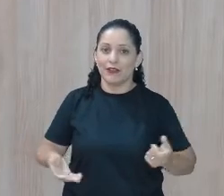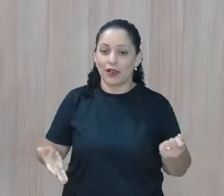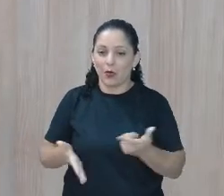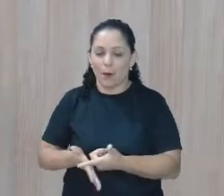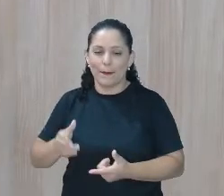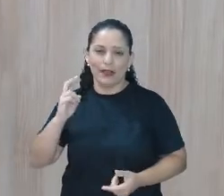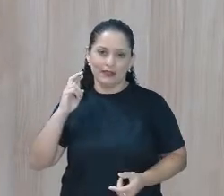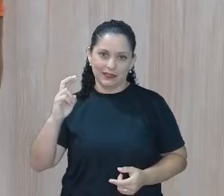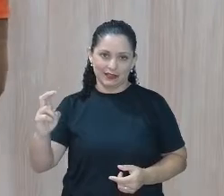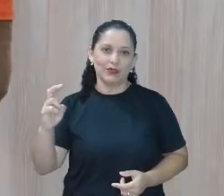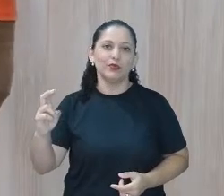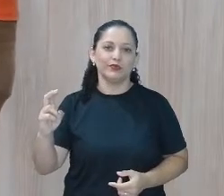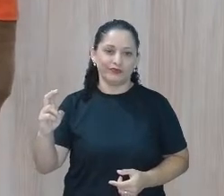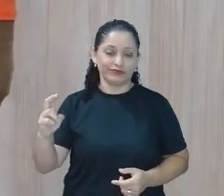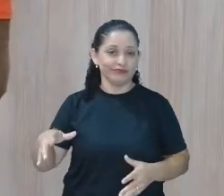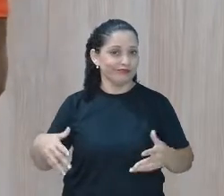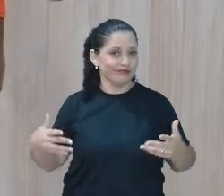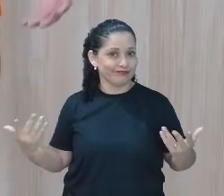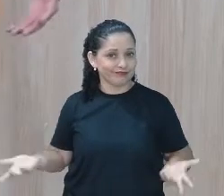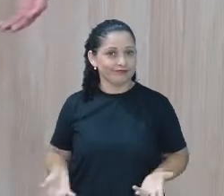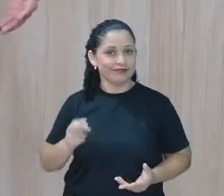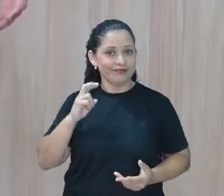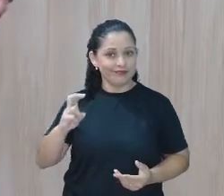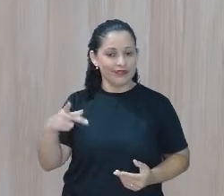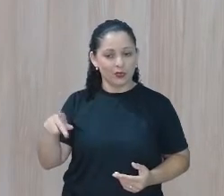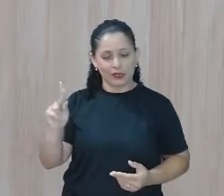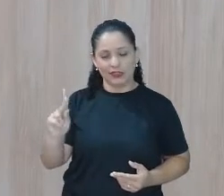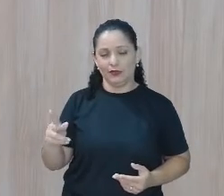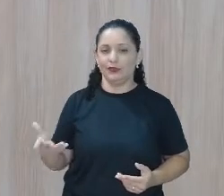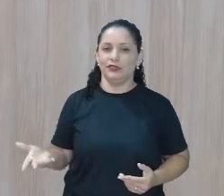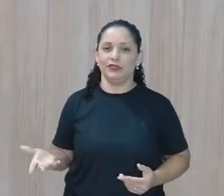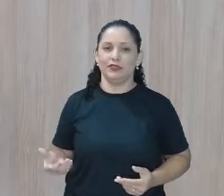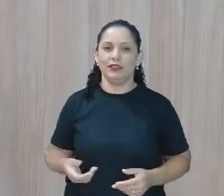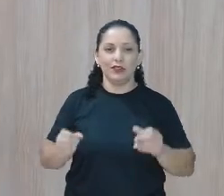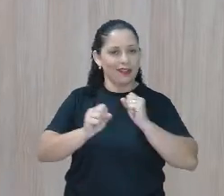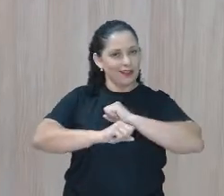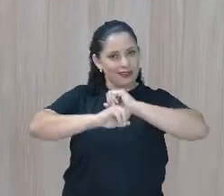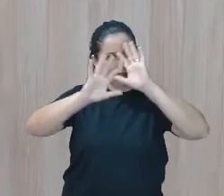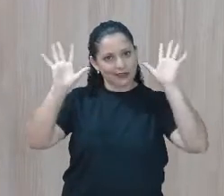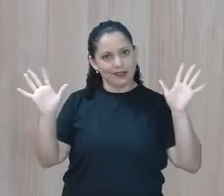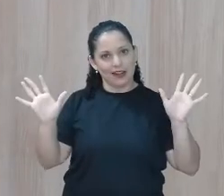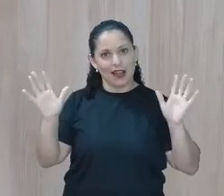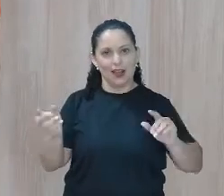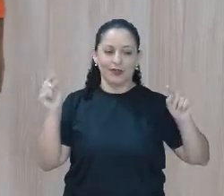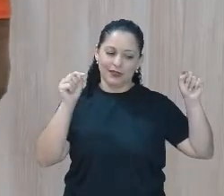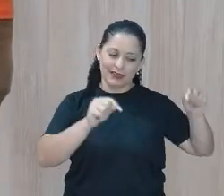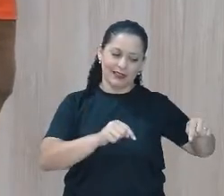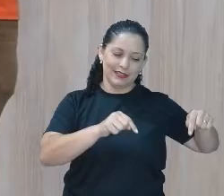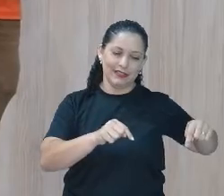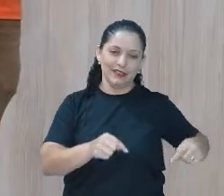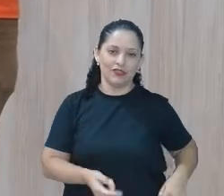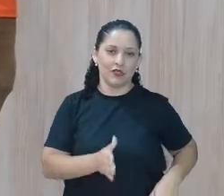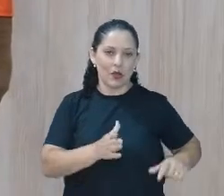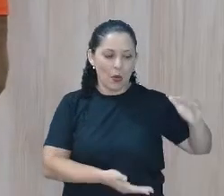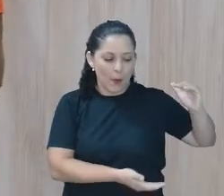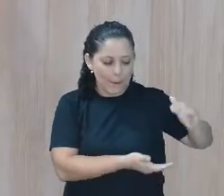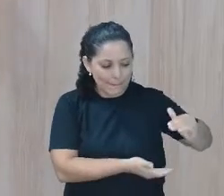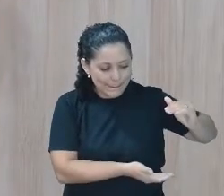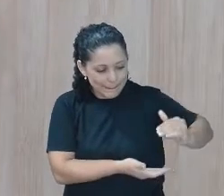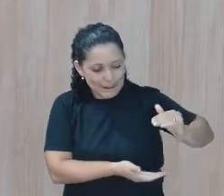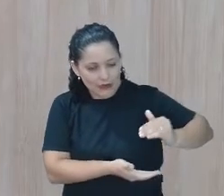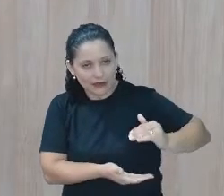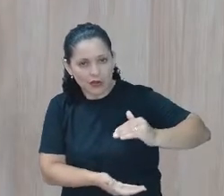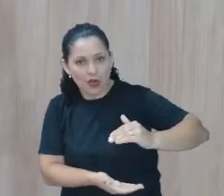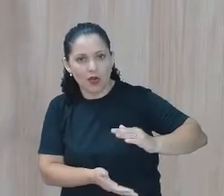levar 5 pacotes, ou seja, 5 quilos. Então, ficou claro ali para mim que era melhor levar os pacotinhos